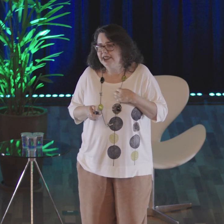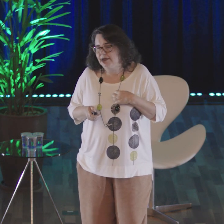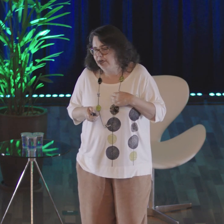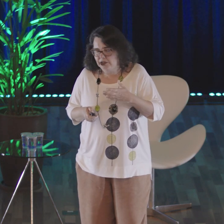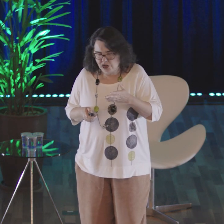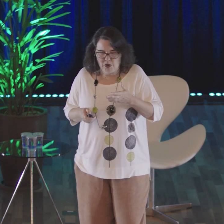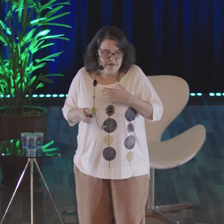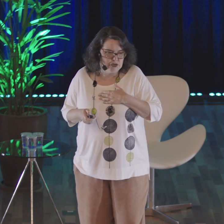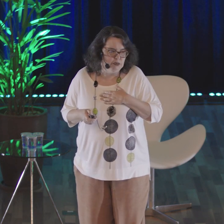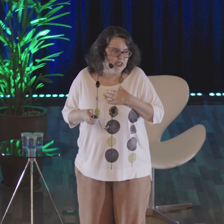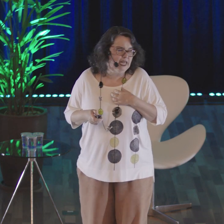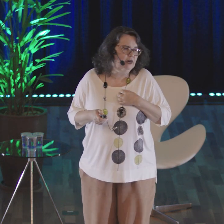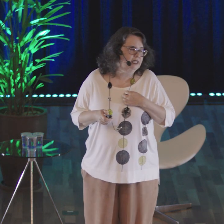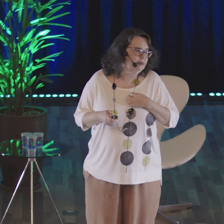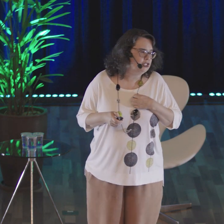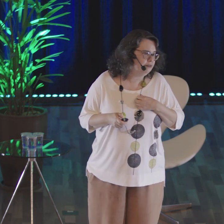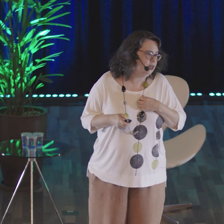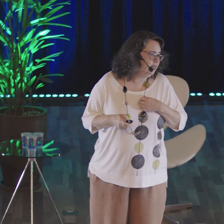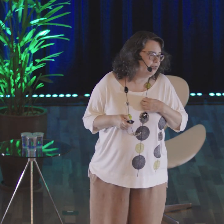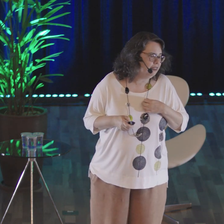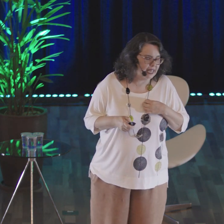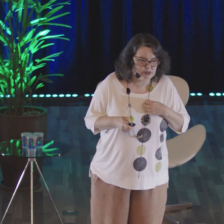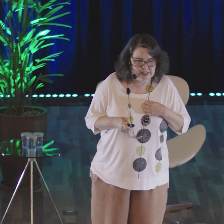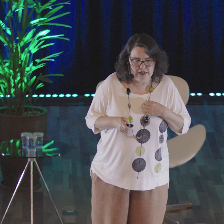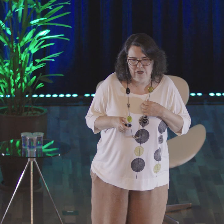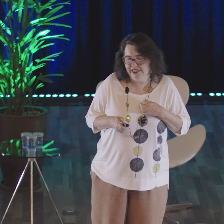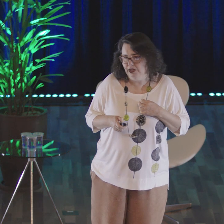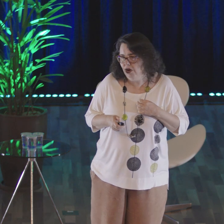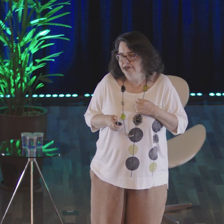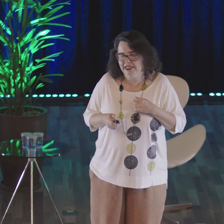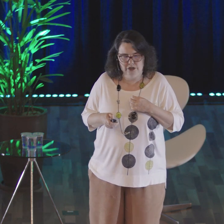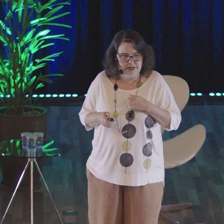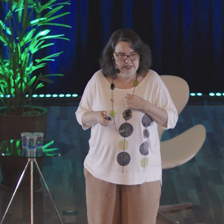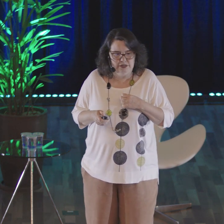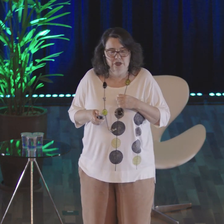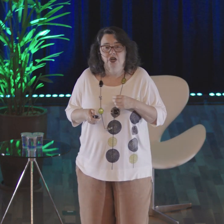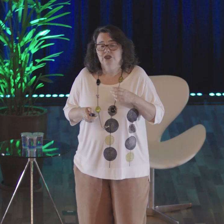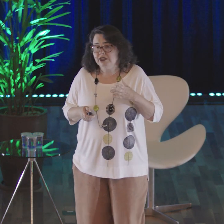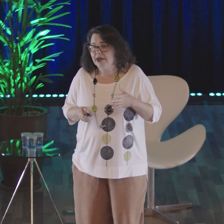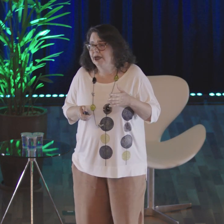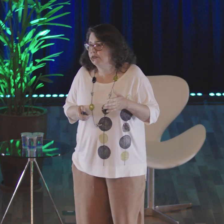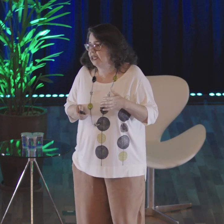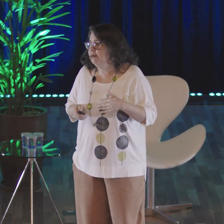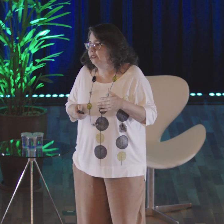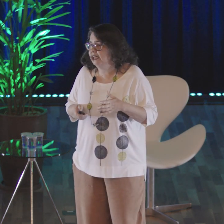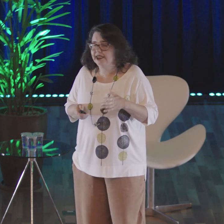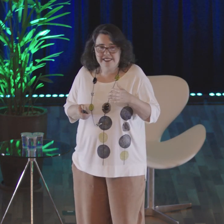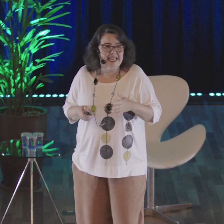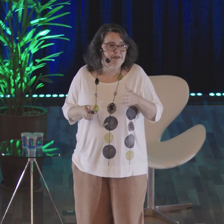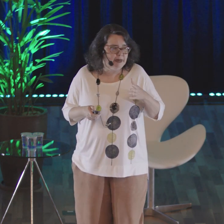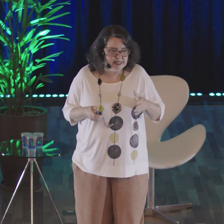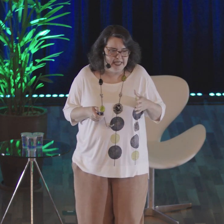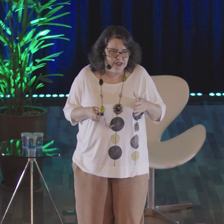da imensa maioria dos móveis, como o Giancarlo também já falou, até finais do século XIX aqui no Brasil, nós sabemos que a mão